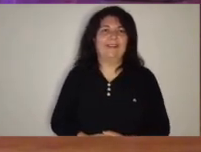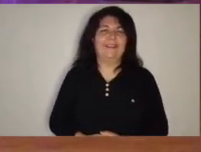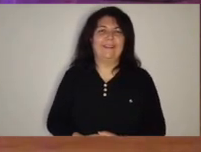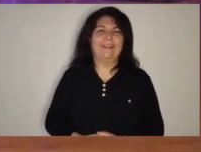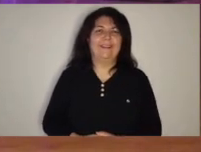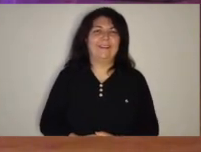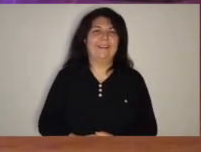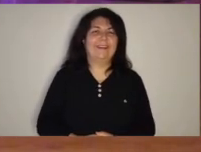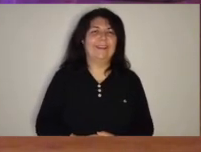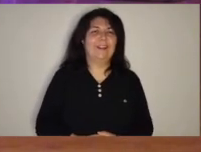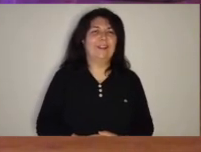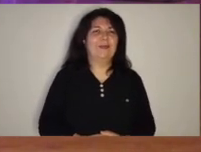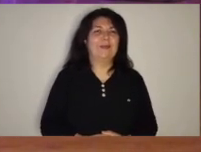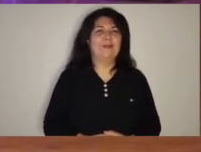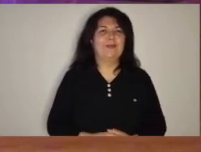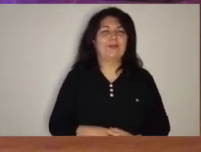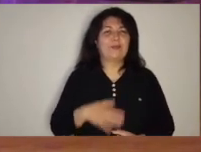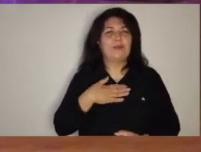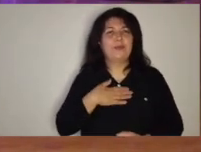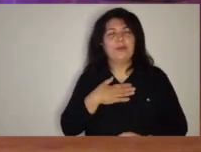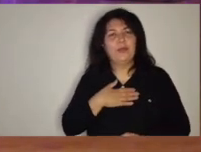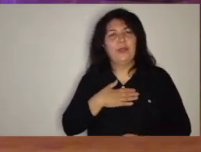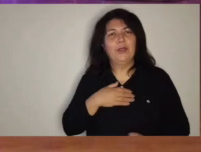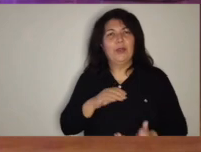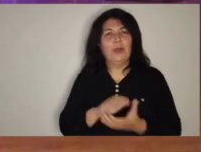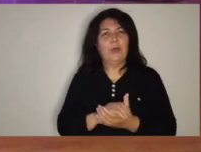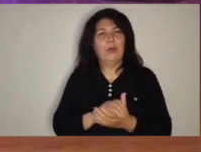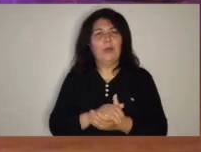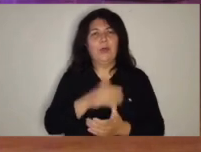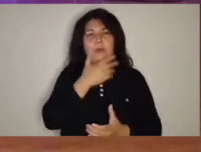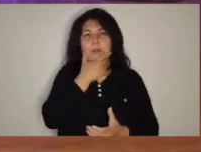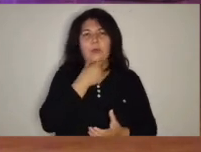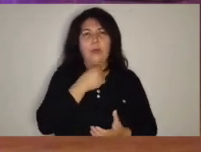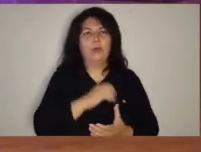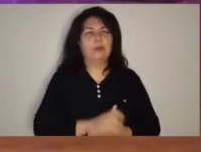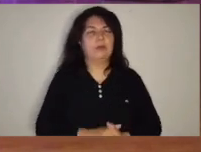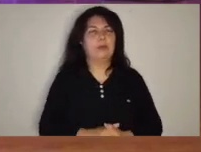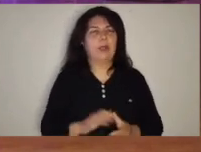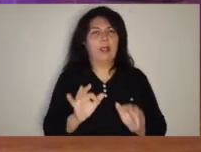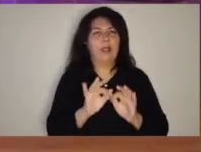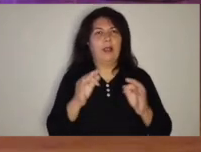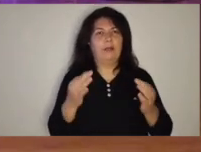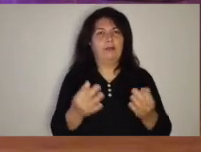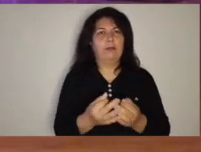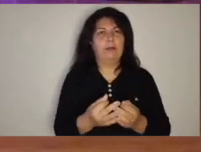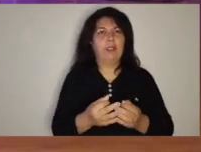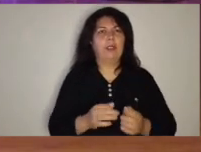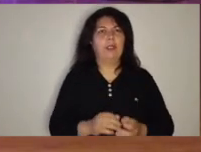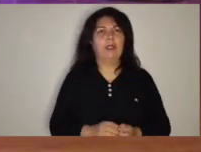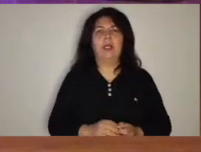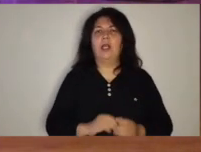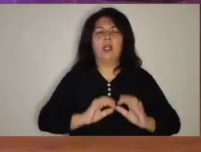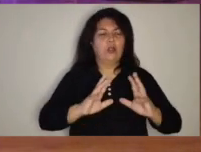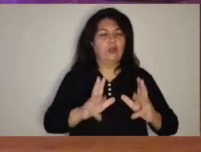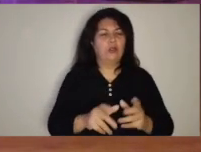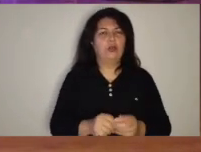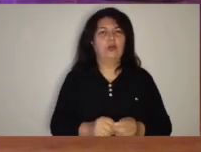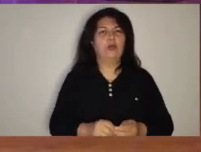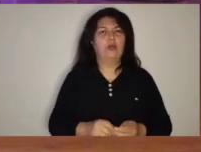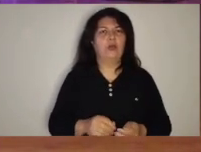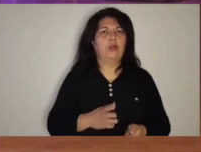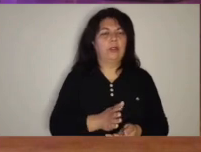irmãos, há 30 anos atrás, irmãos, a família dele estava toda desviada. E o Senhor